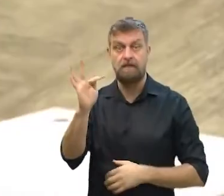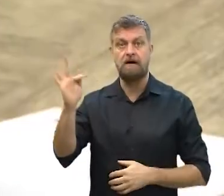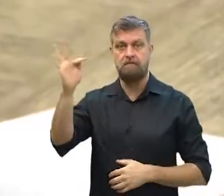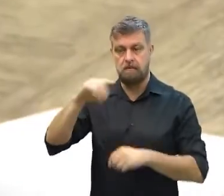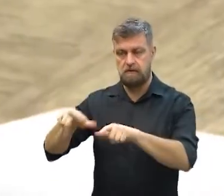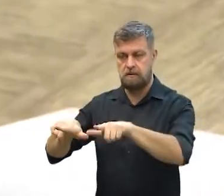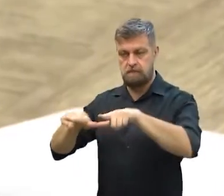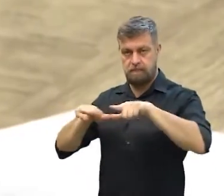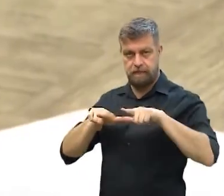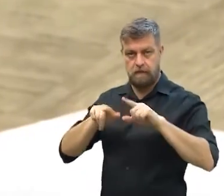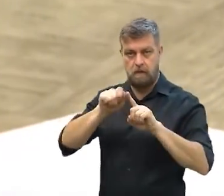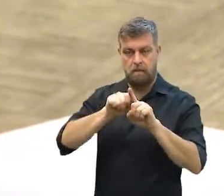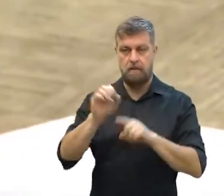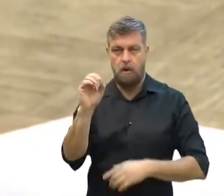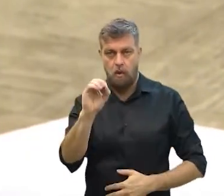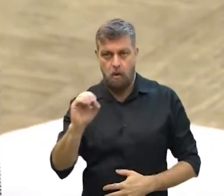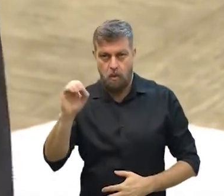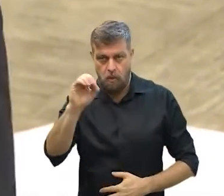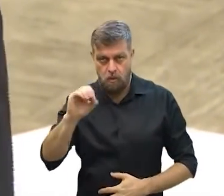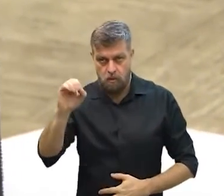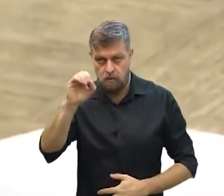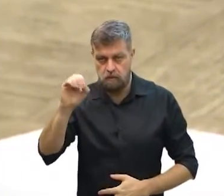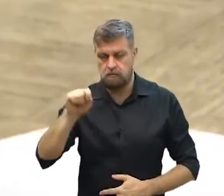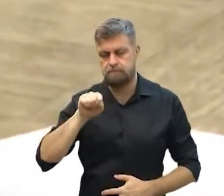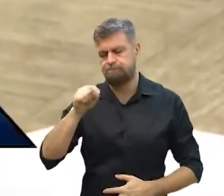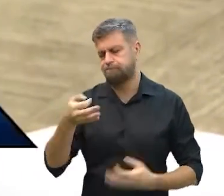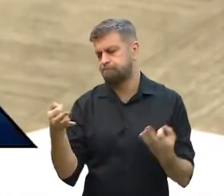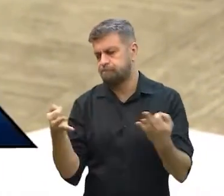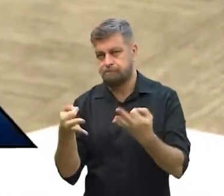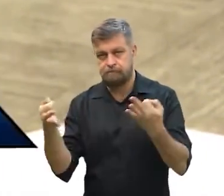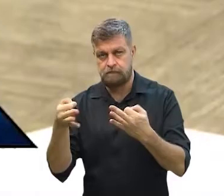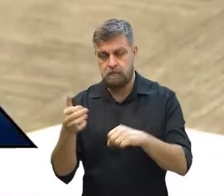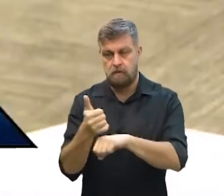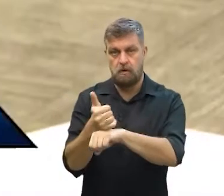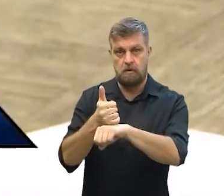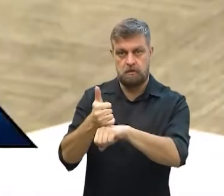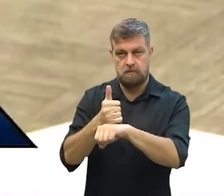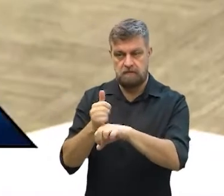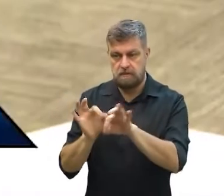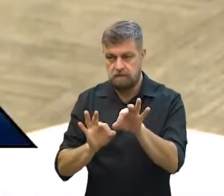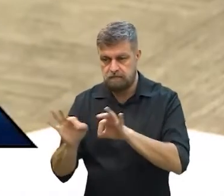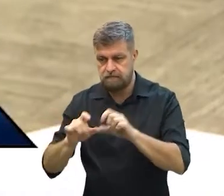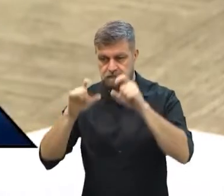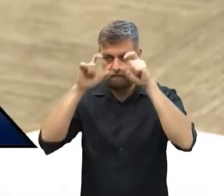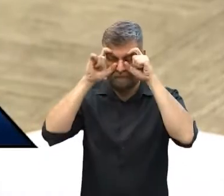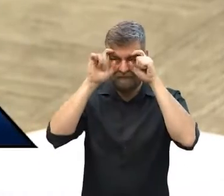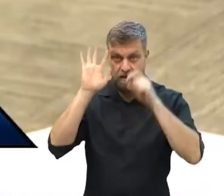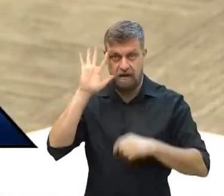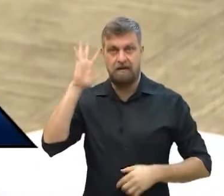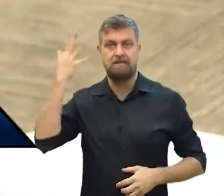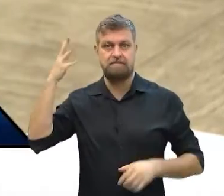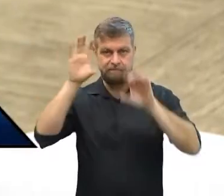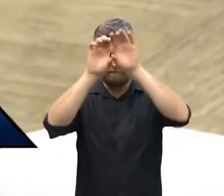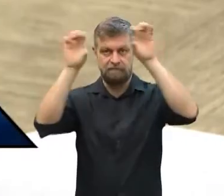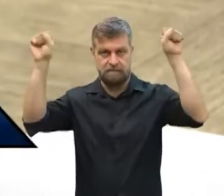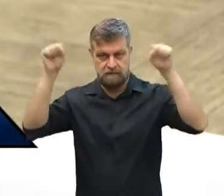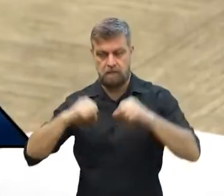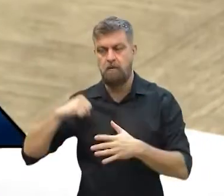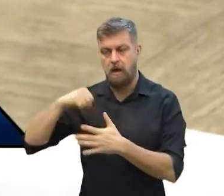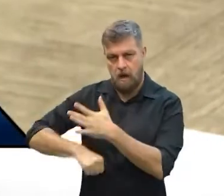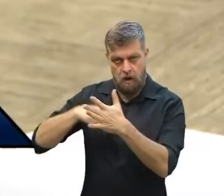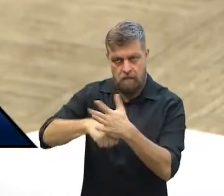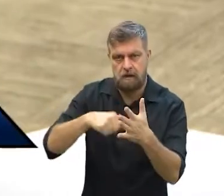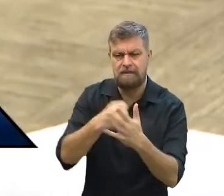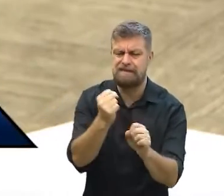superior. O outubro que passou não poderia ser mais brilhante para a optometria com a decisão do STF. Isso é uma luta antiga.